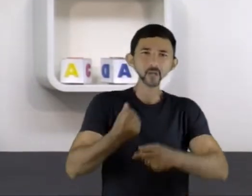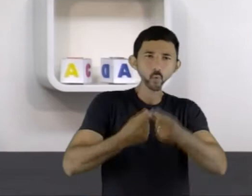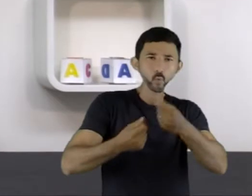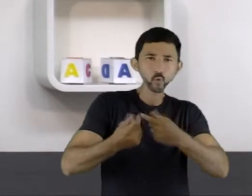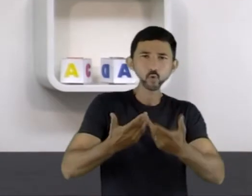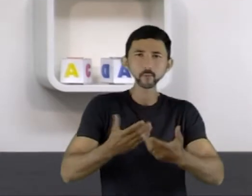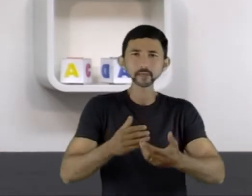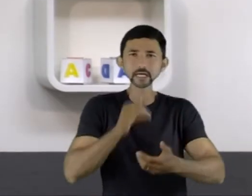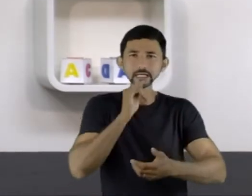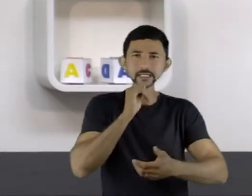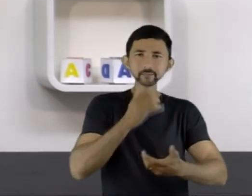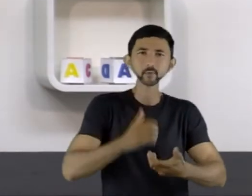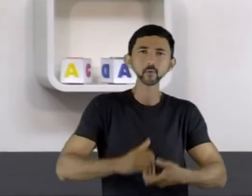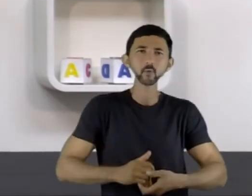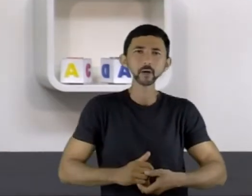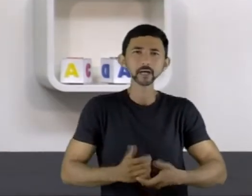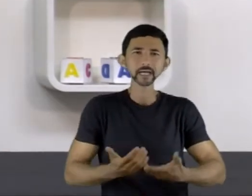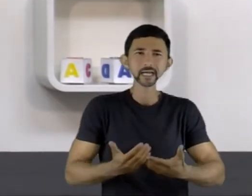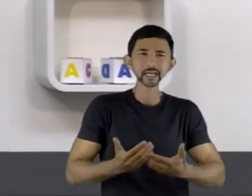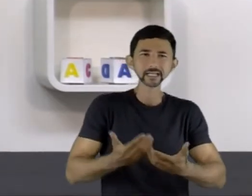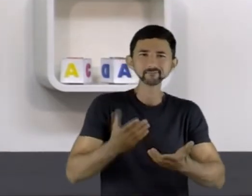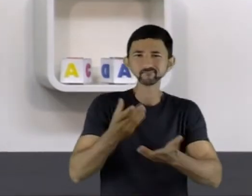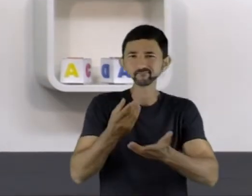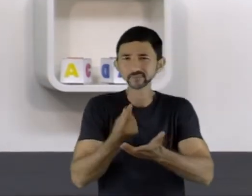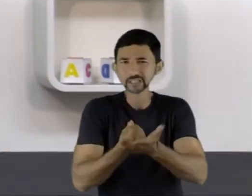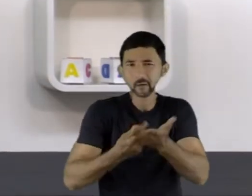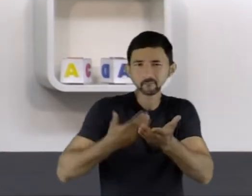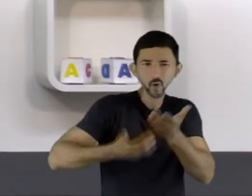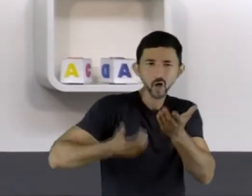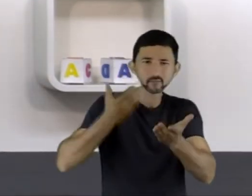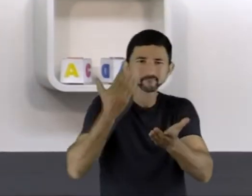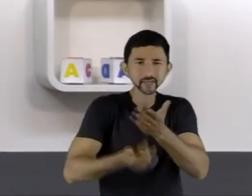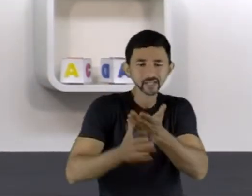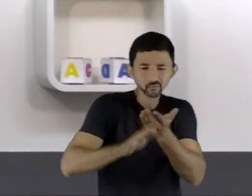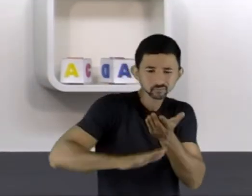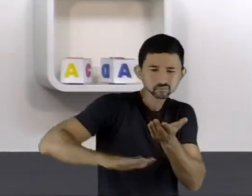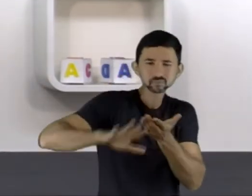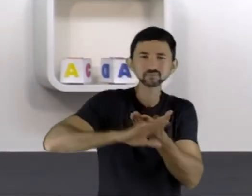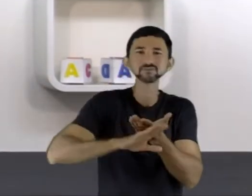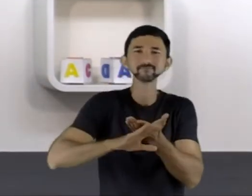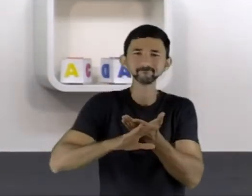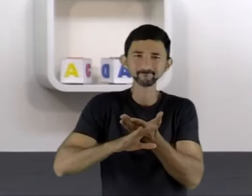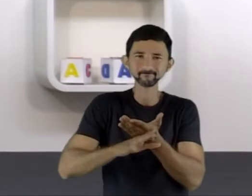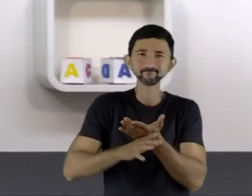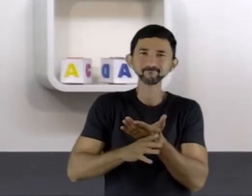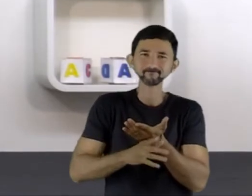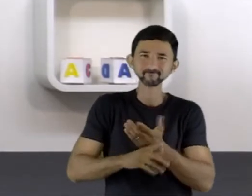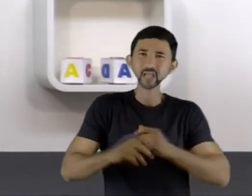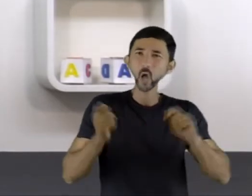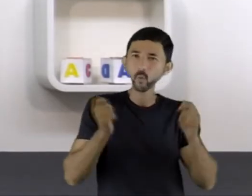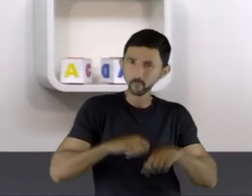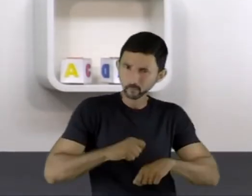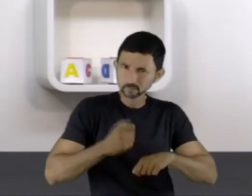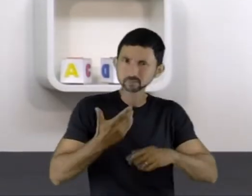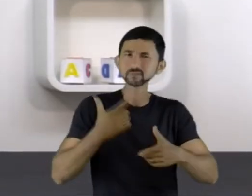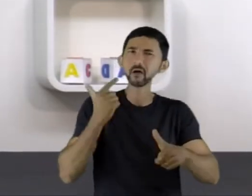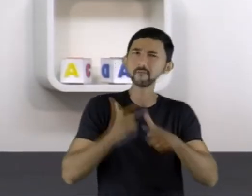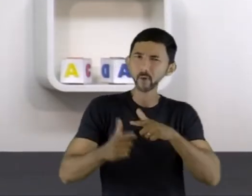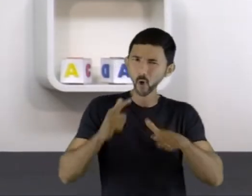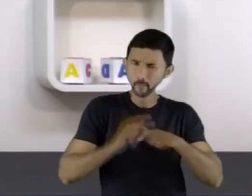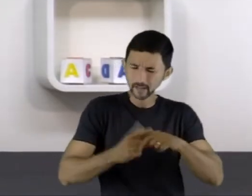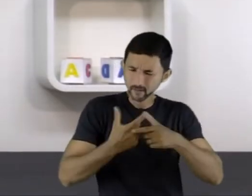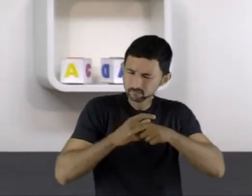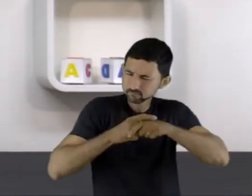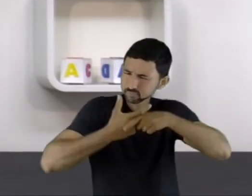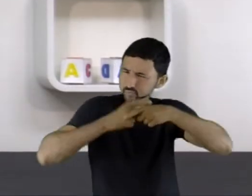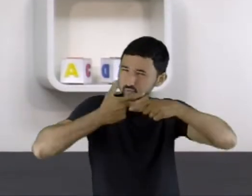economia, ela se perdeu nesse processo, tá? E as consequências foram